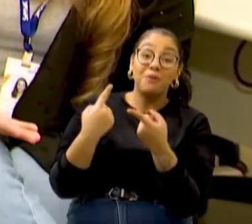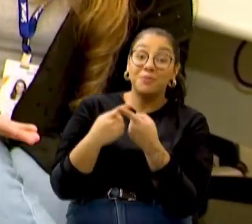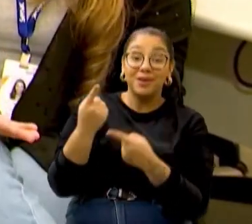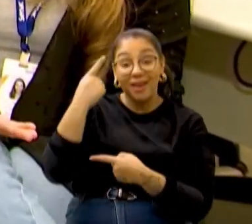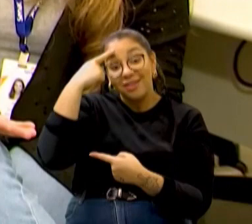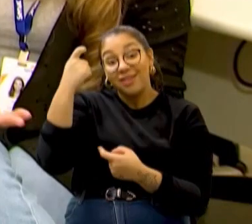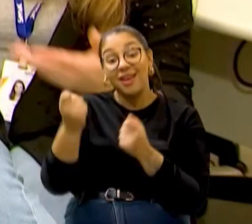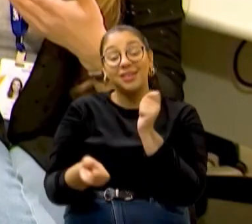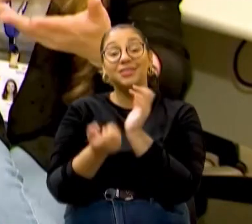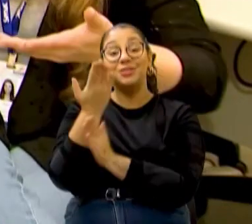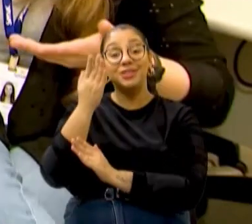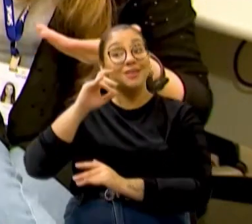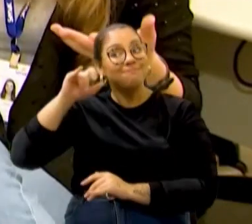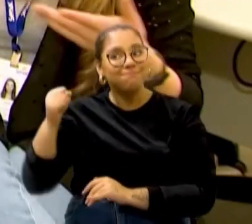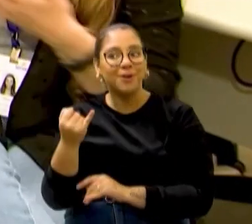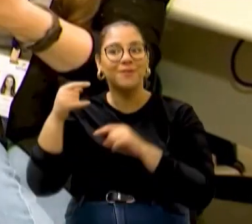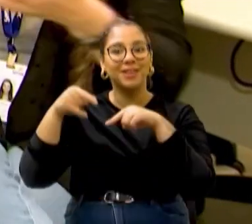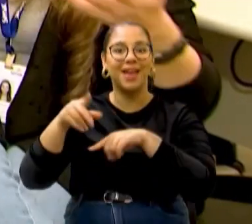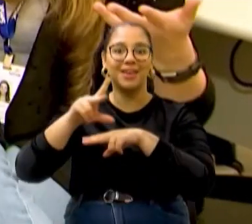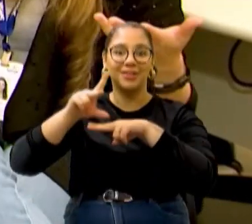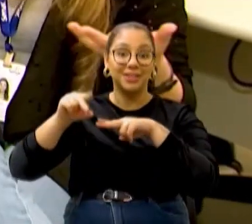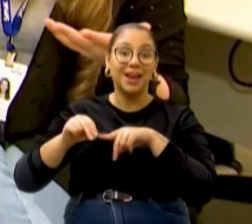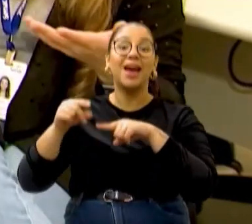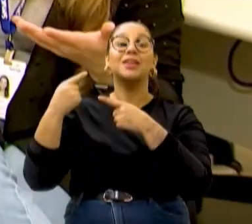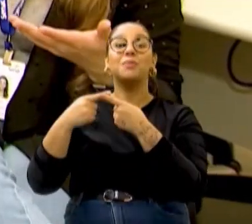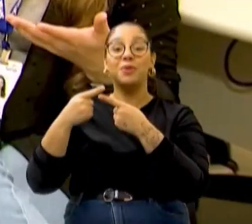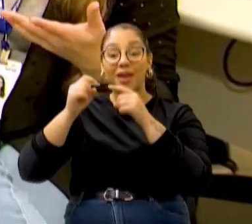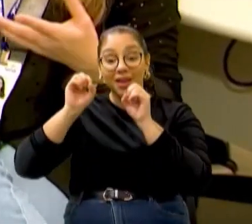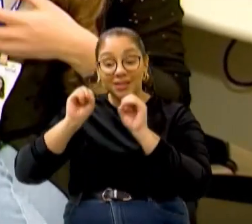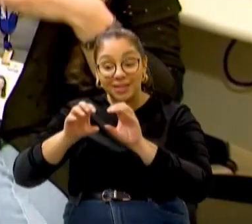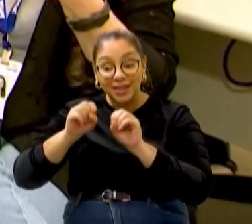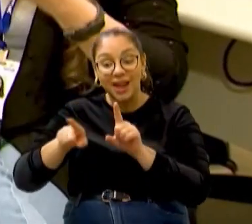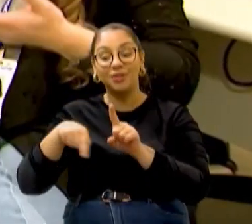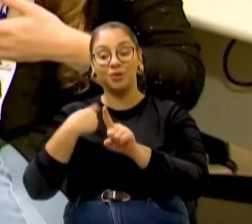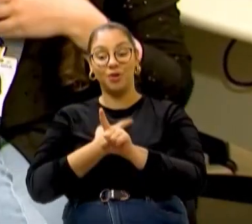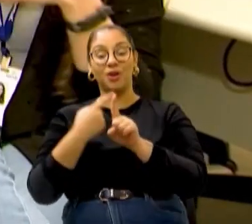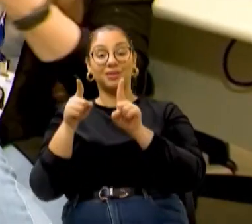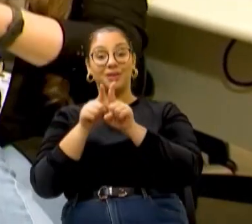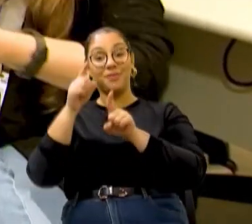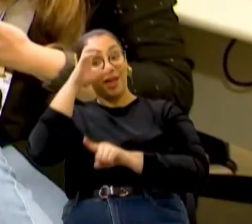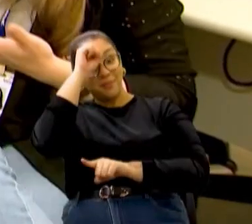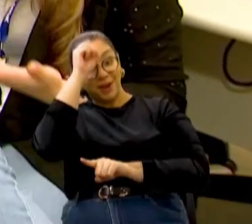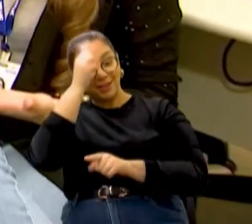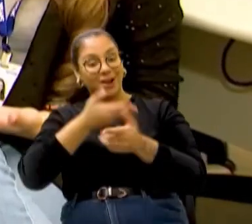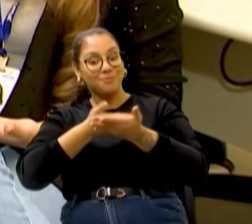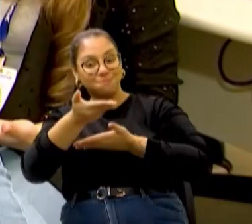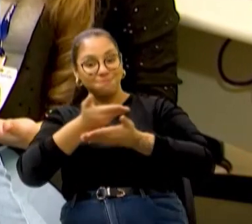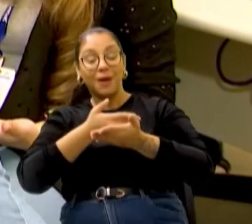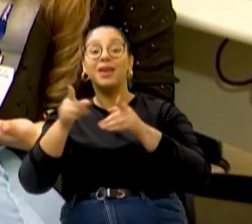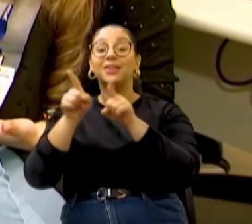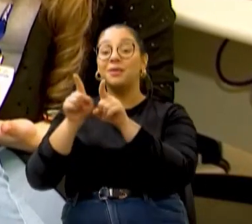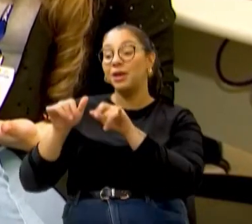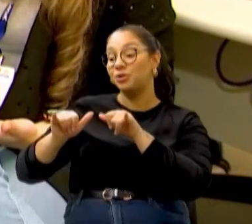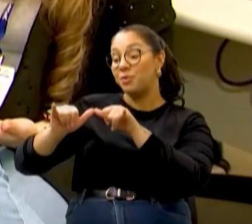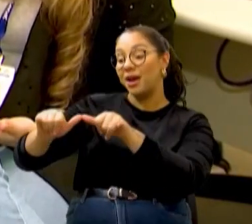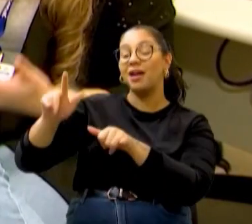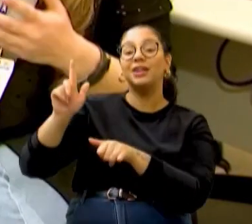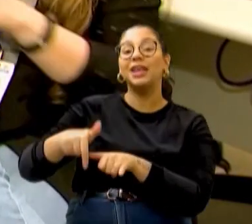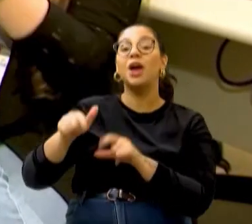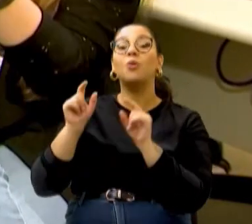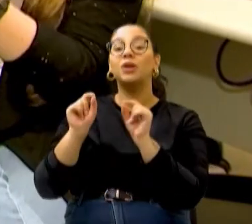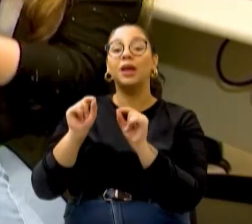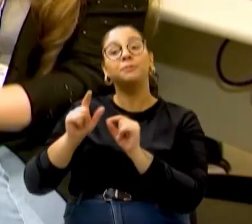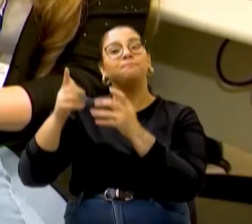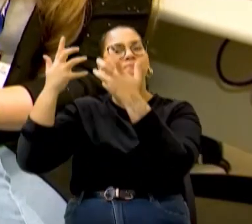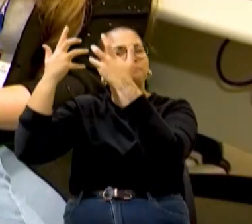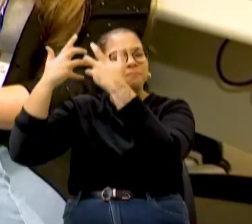também na escola podem surgir ideias que a gente queira aproveitar aqui no Senac Porque afinal a gente está ensinando e também aprendendo com os alunos o tempo todo